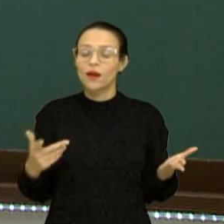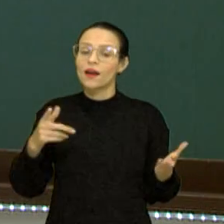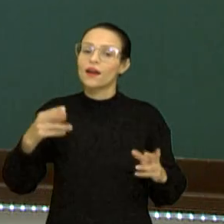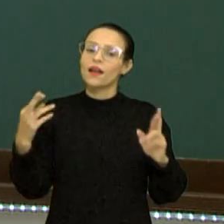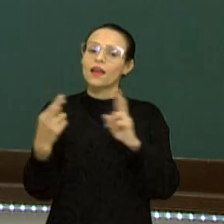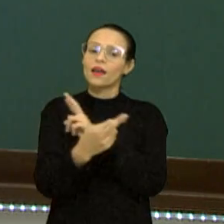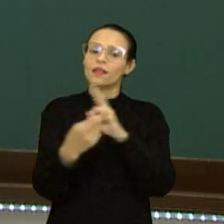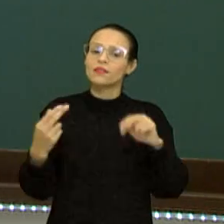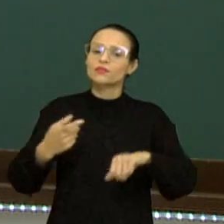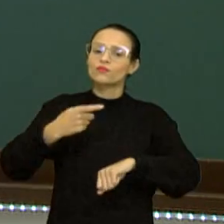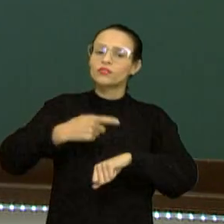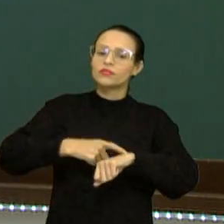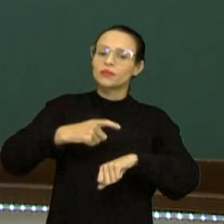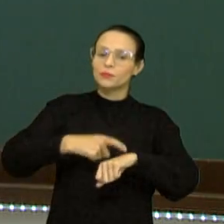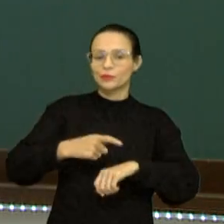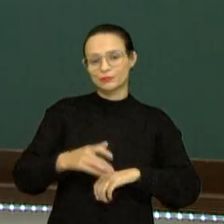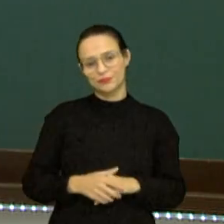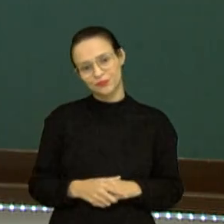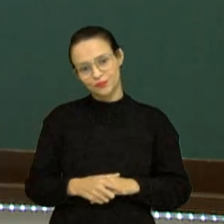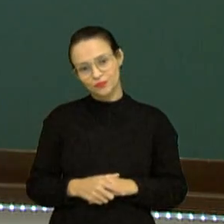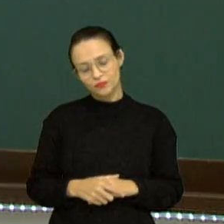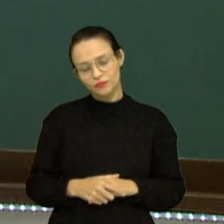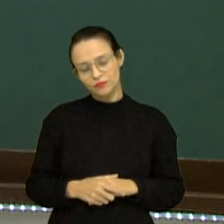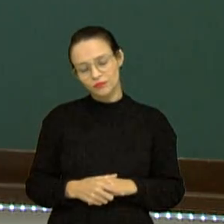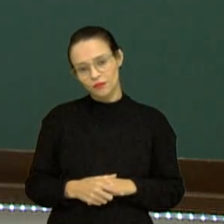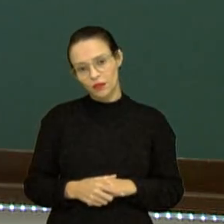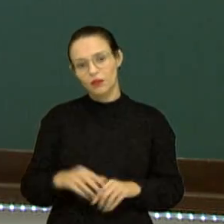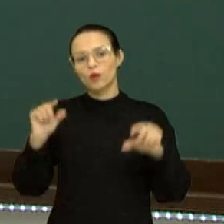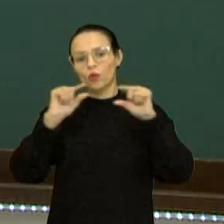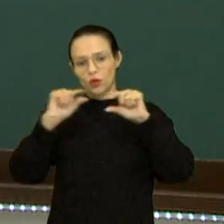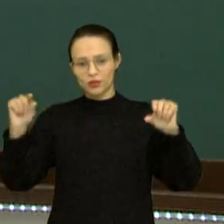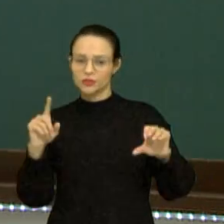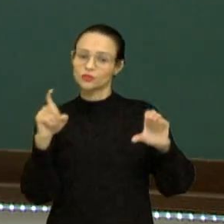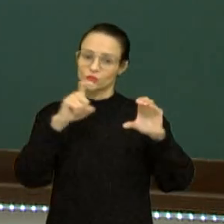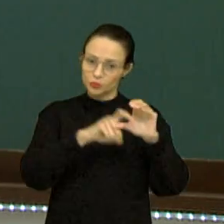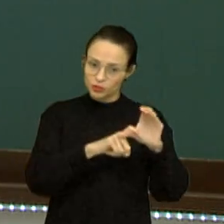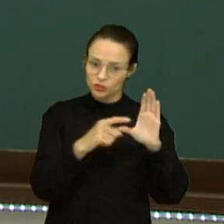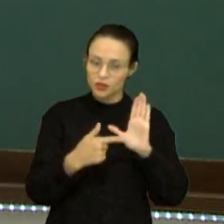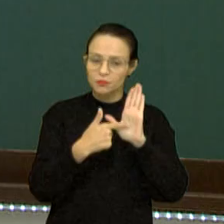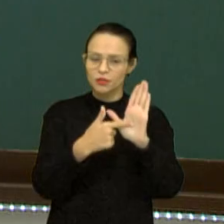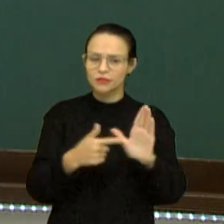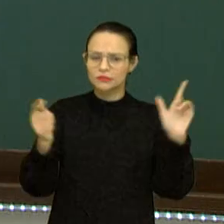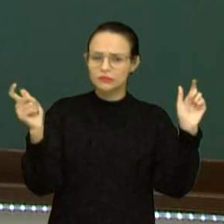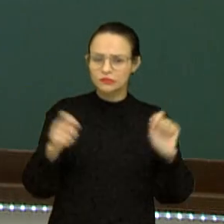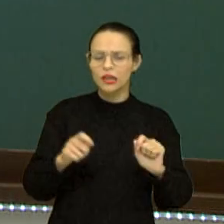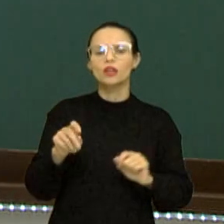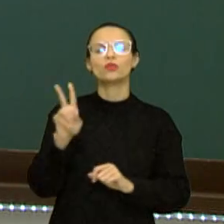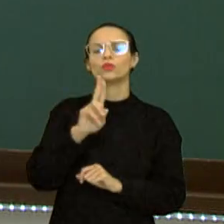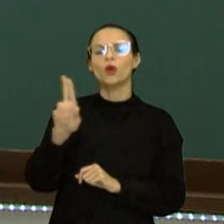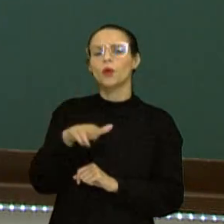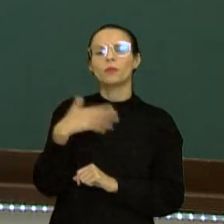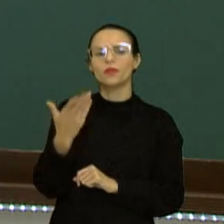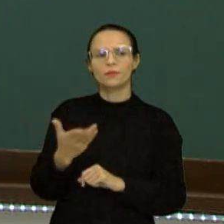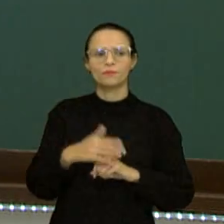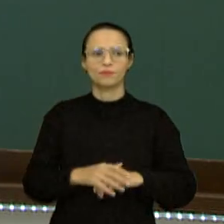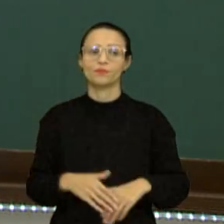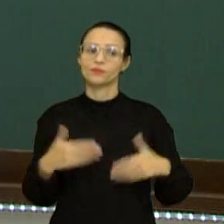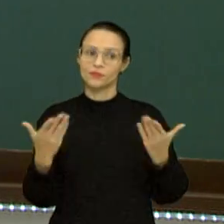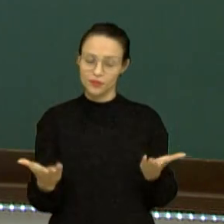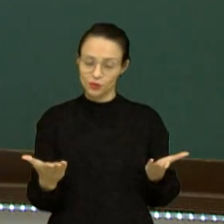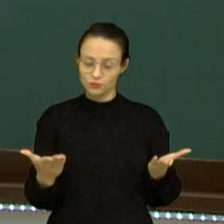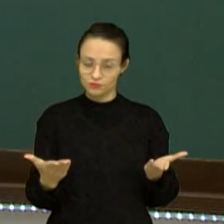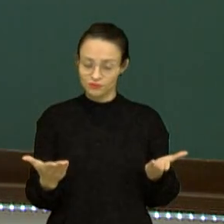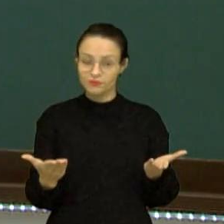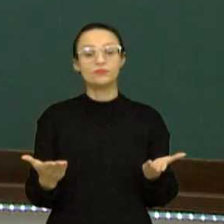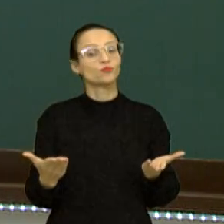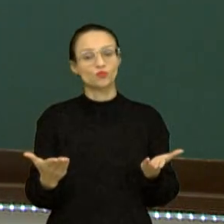relação temporal nessas orações. Como as orações subordinadas em destaque podem ser nomeadas? Então, elas podem